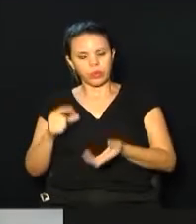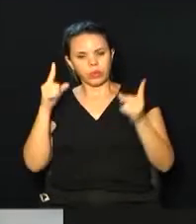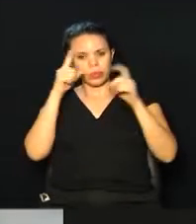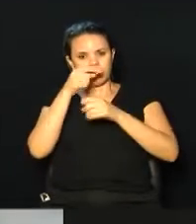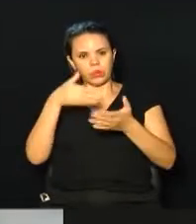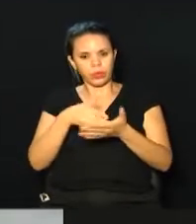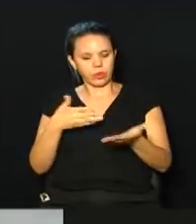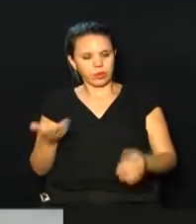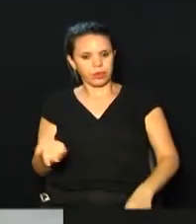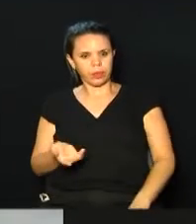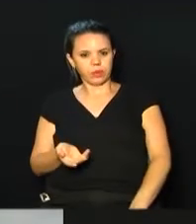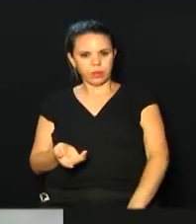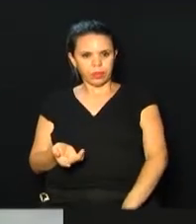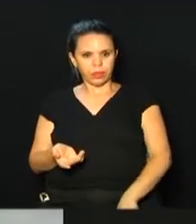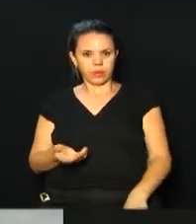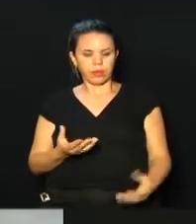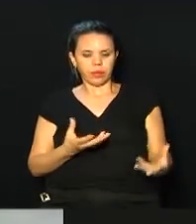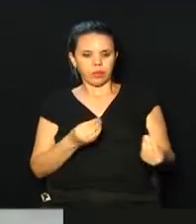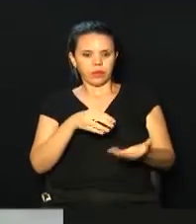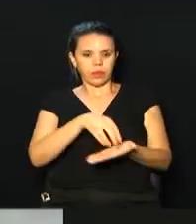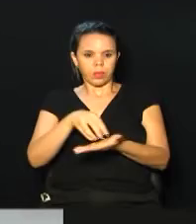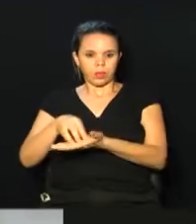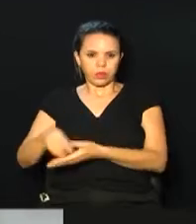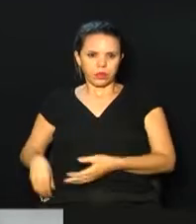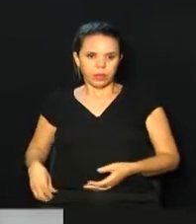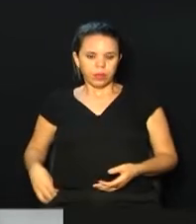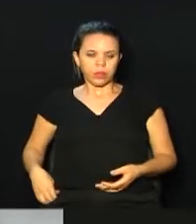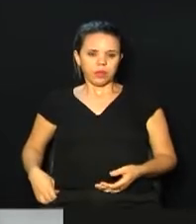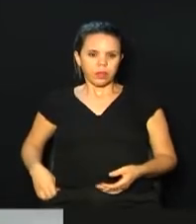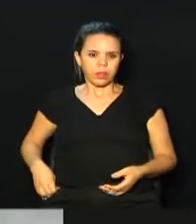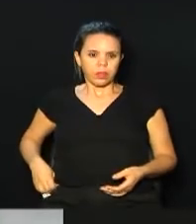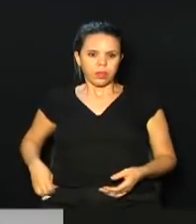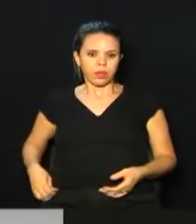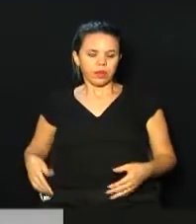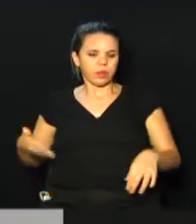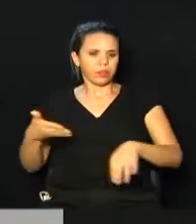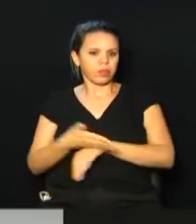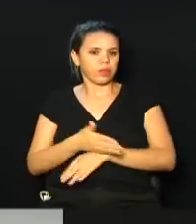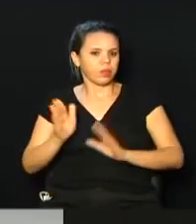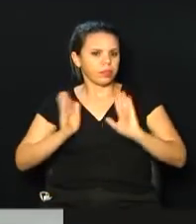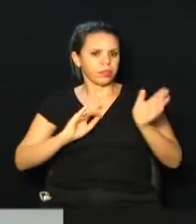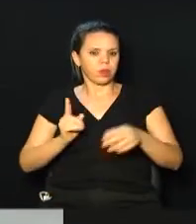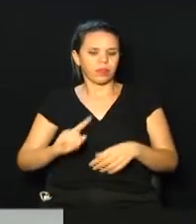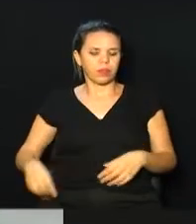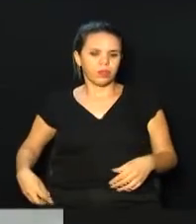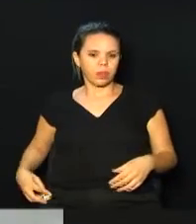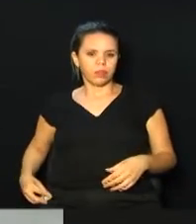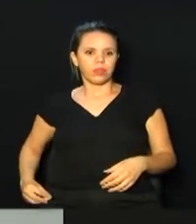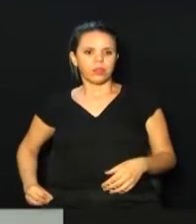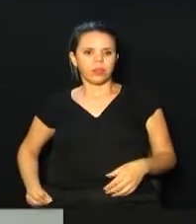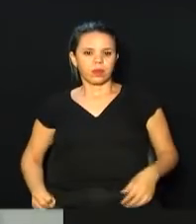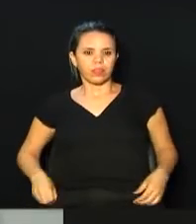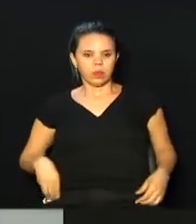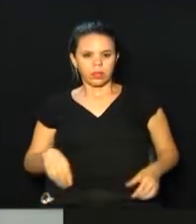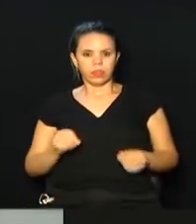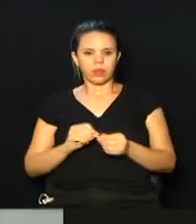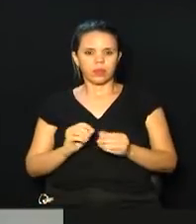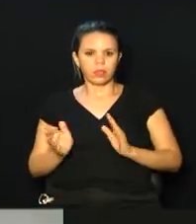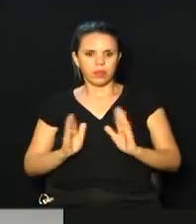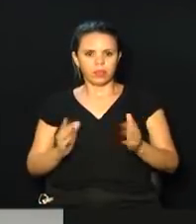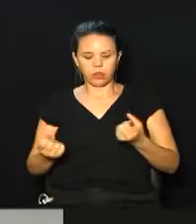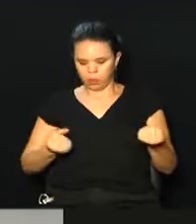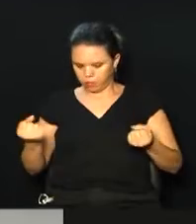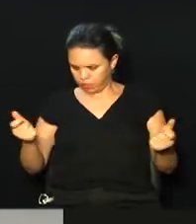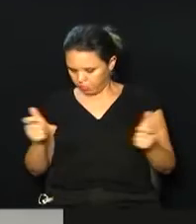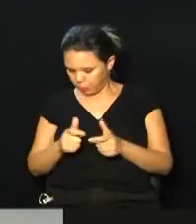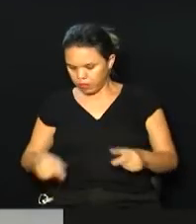acesso. São núcleos residenciais onde nem entra caminhão, a coleta é feita com um carro pequeno,